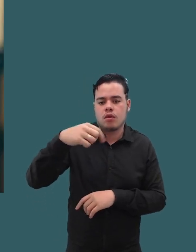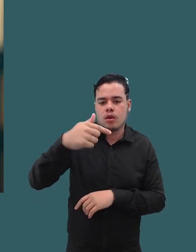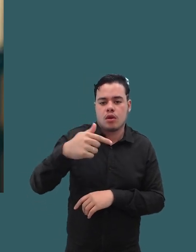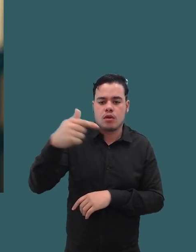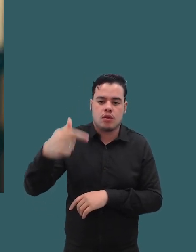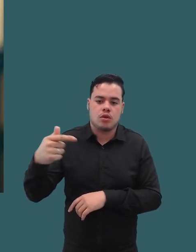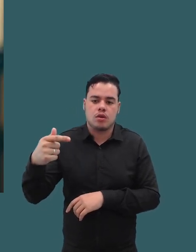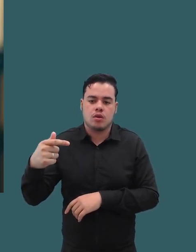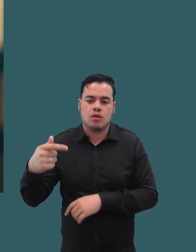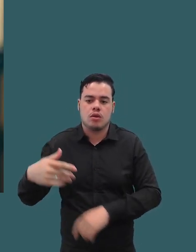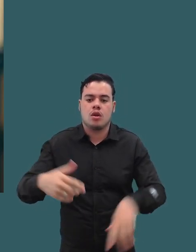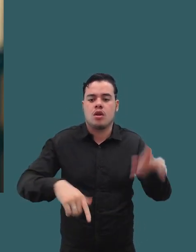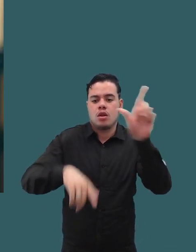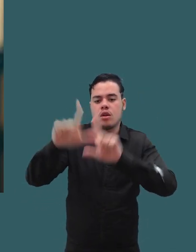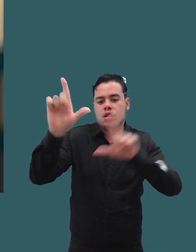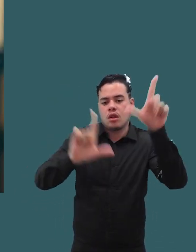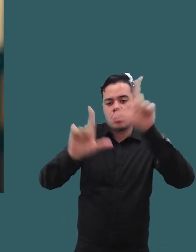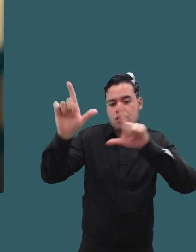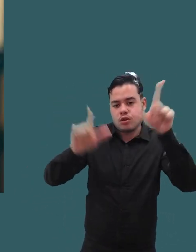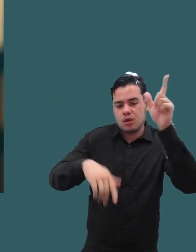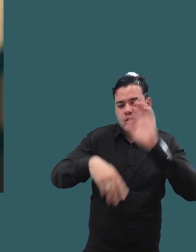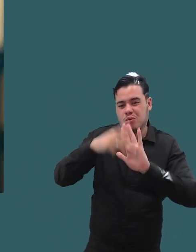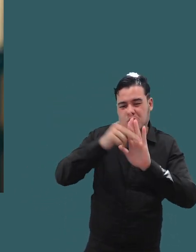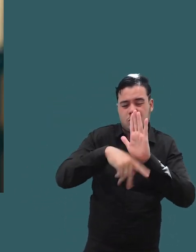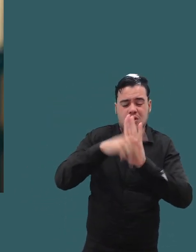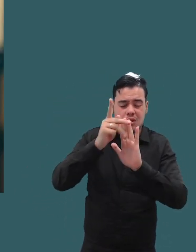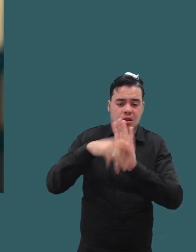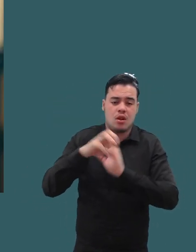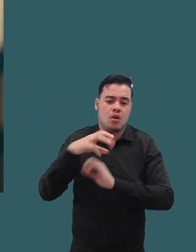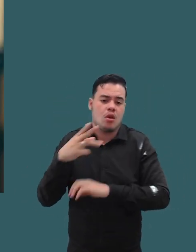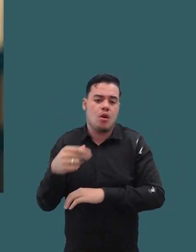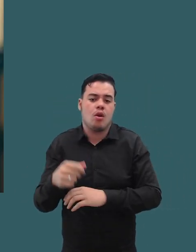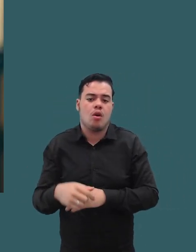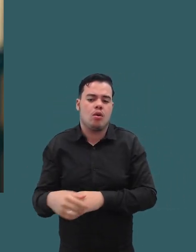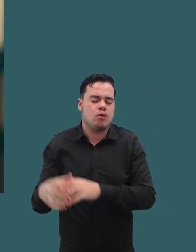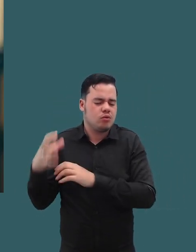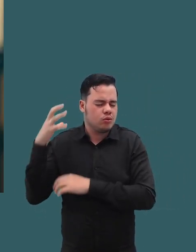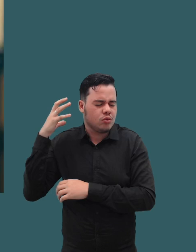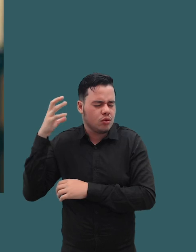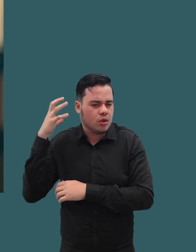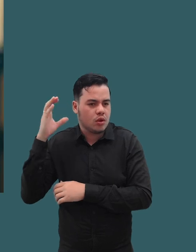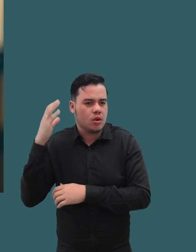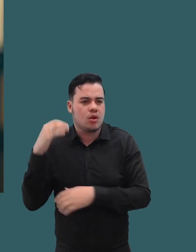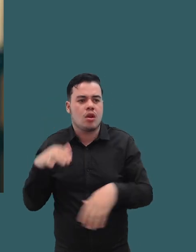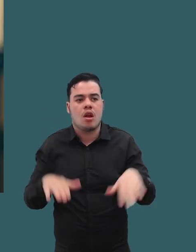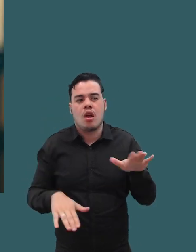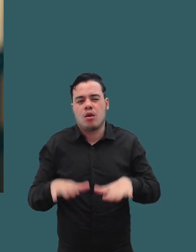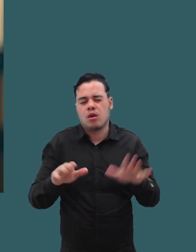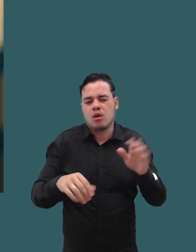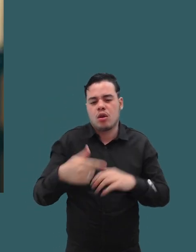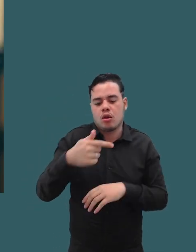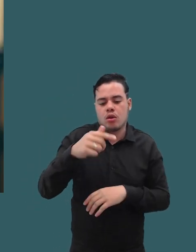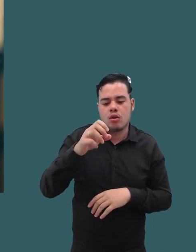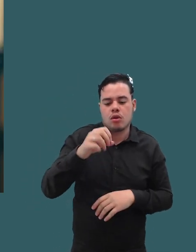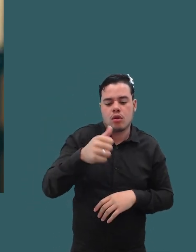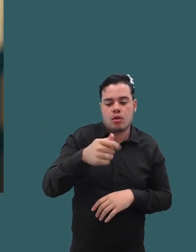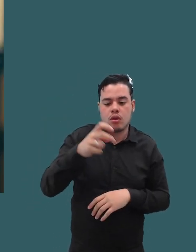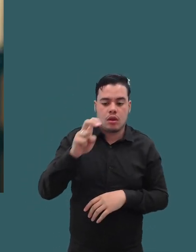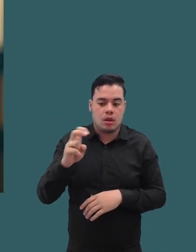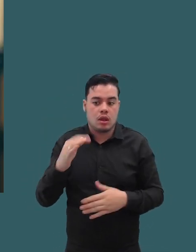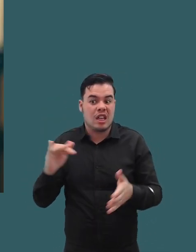televisão. Essa produção se refere somente ao período de 2015 a 2023. A gente vê